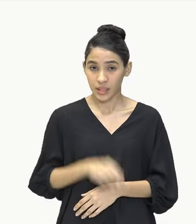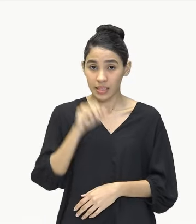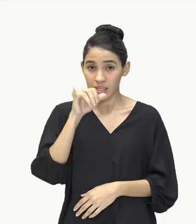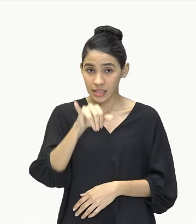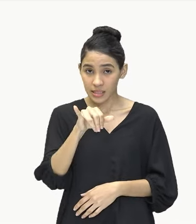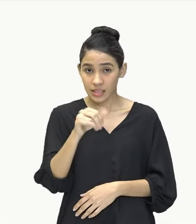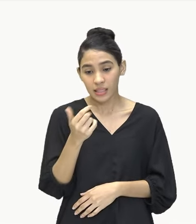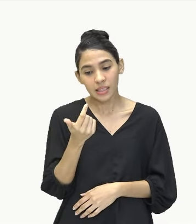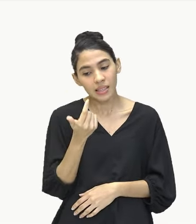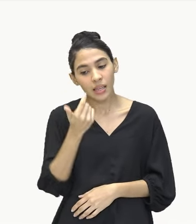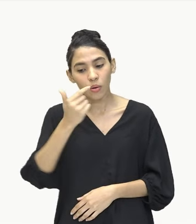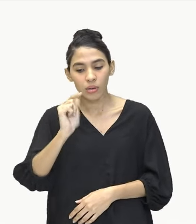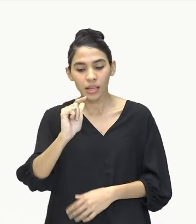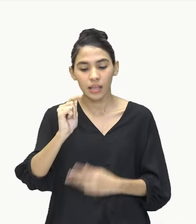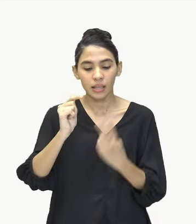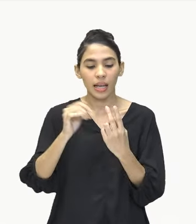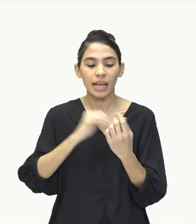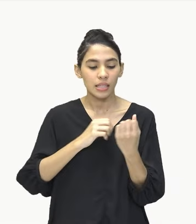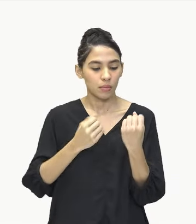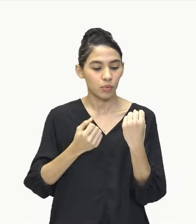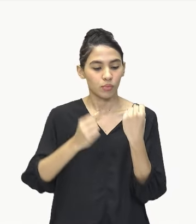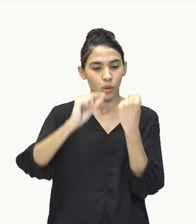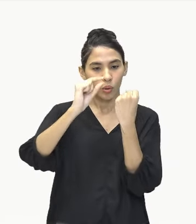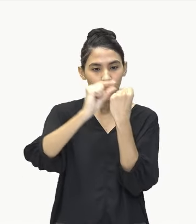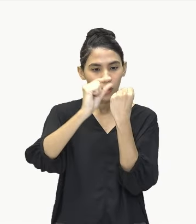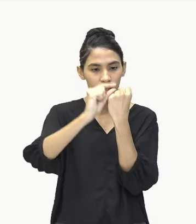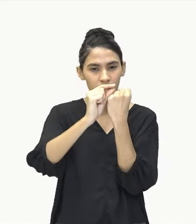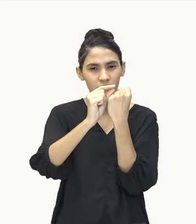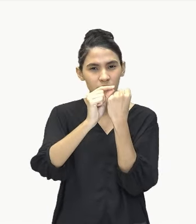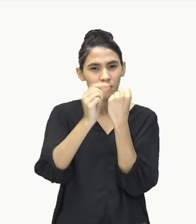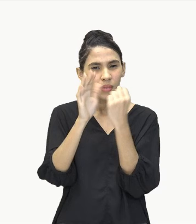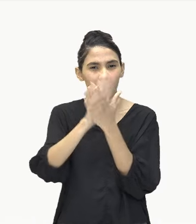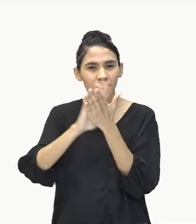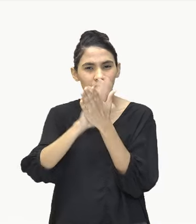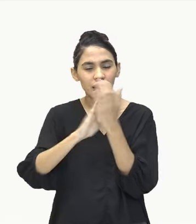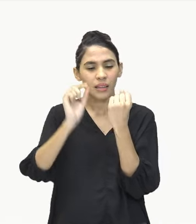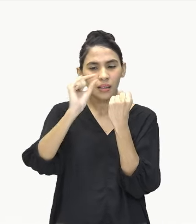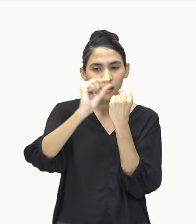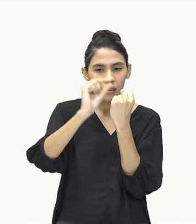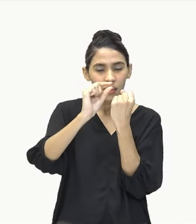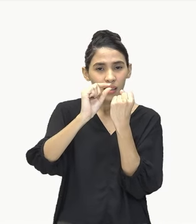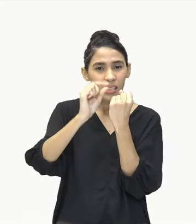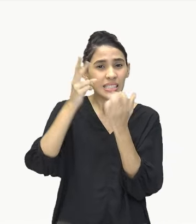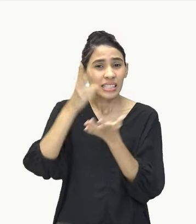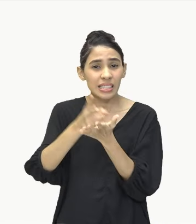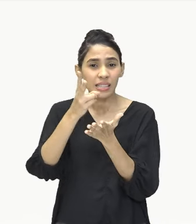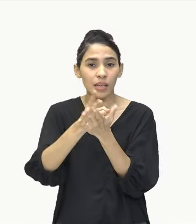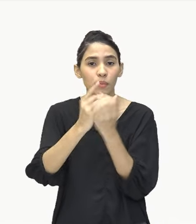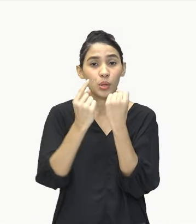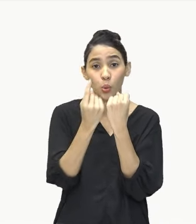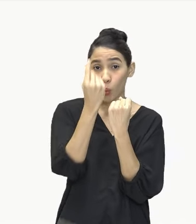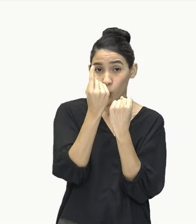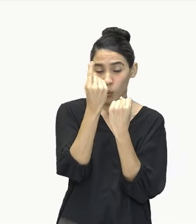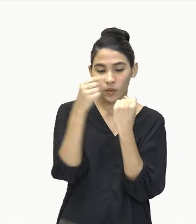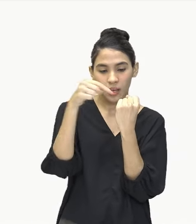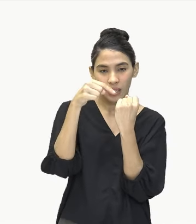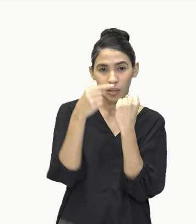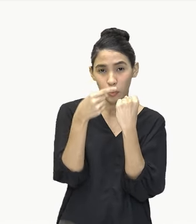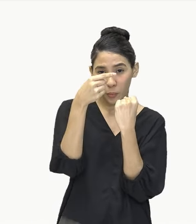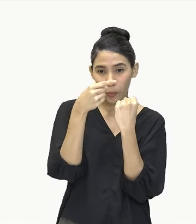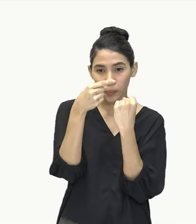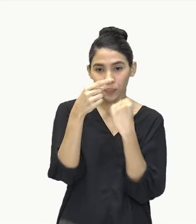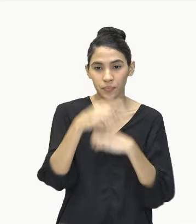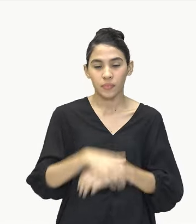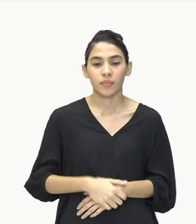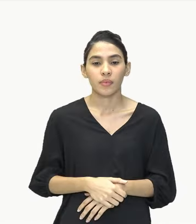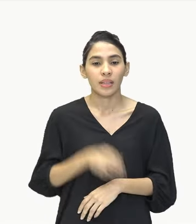o expoente aqui na variável, não esqueça, é o 1, ok? Para tirar ainda alguma dúvida